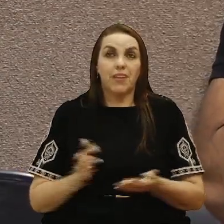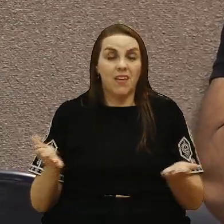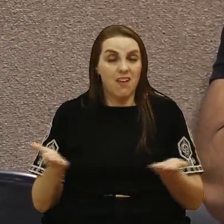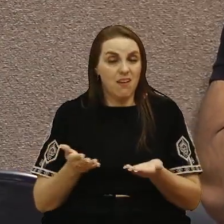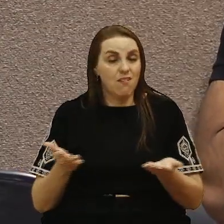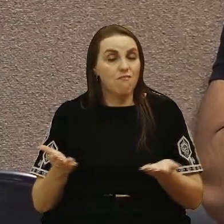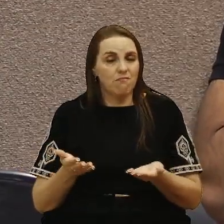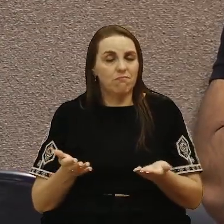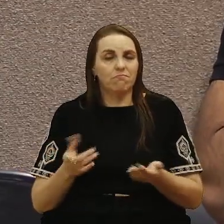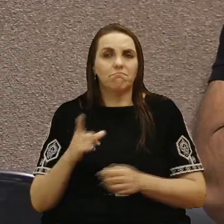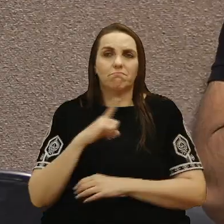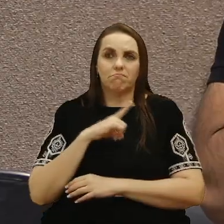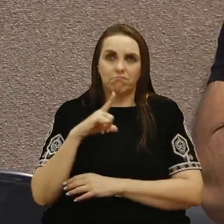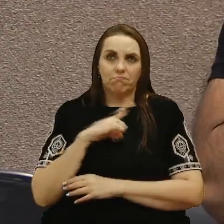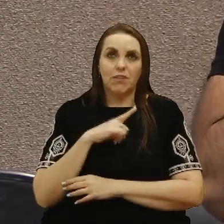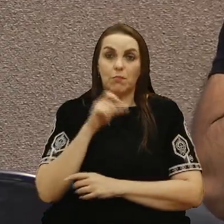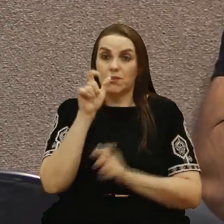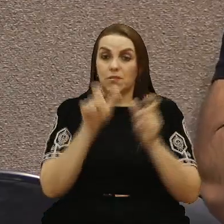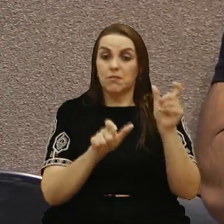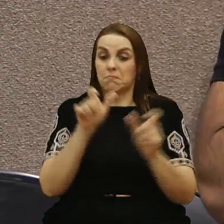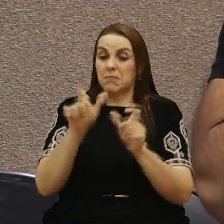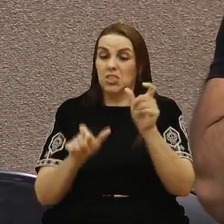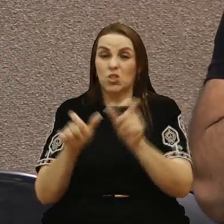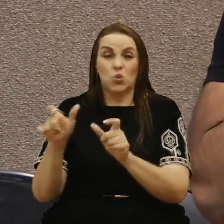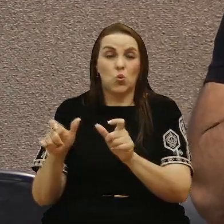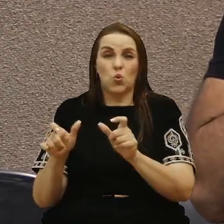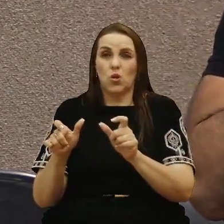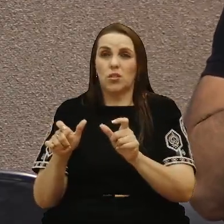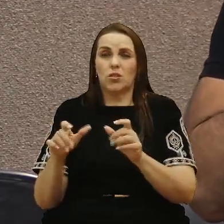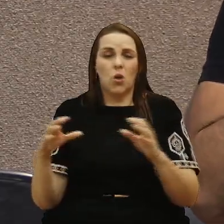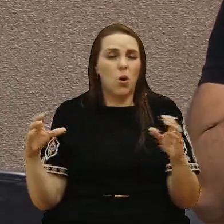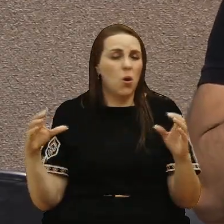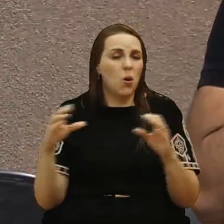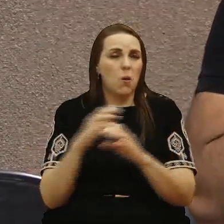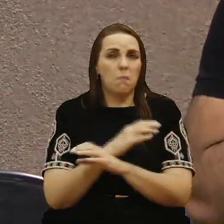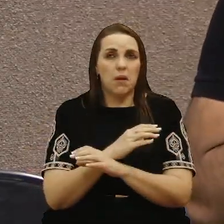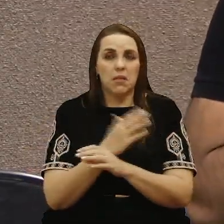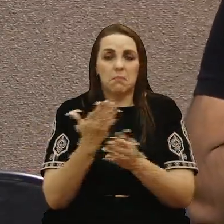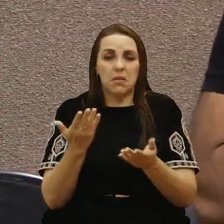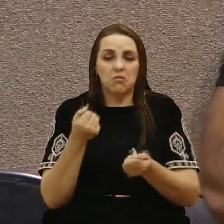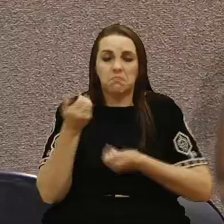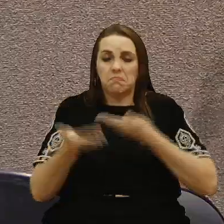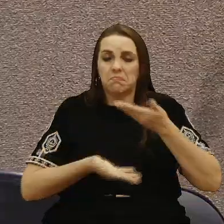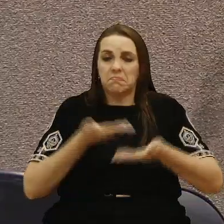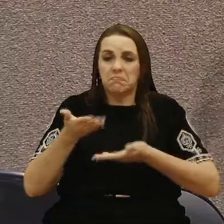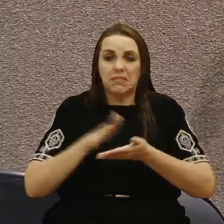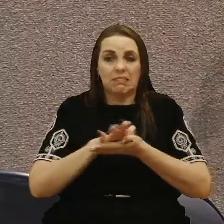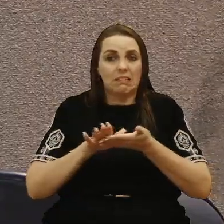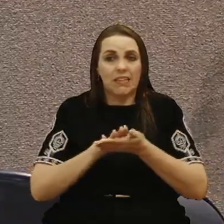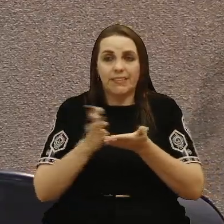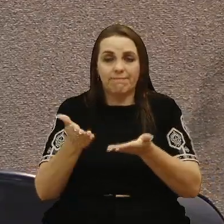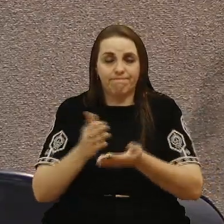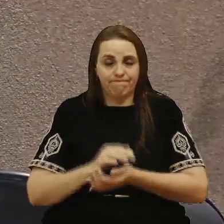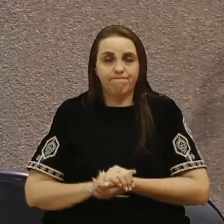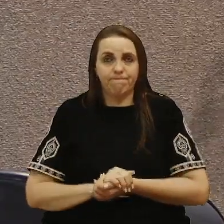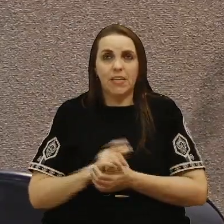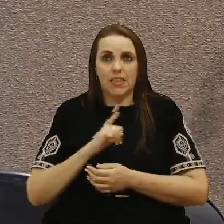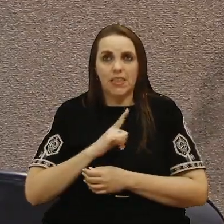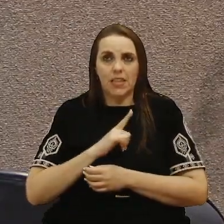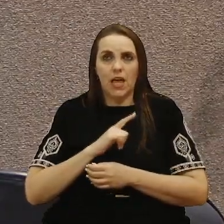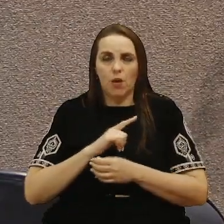agora nós temos essas pessoas totalmente desassistidas. E aqui nós temos a